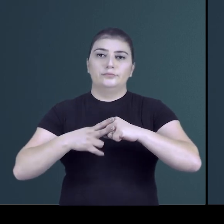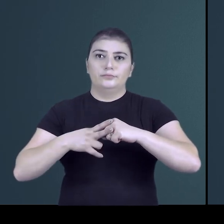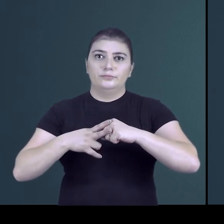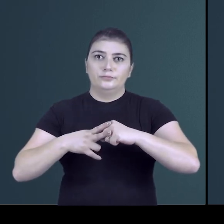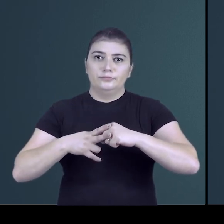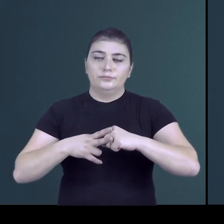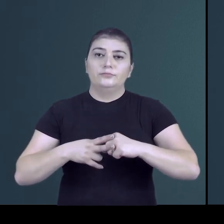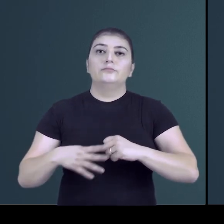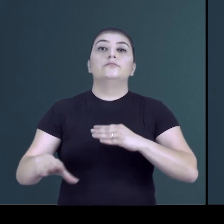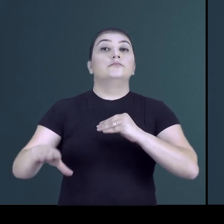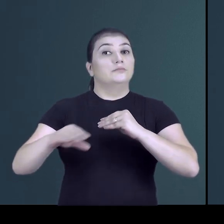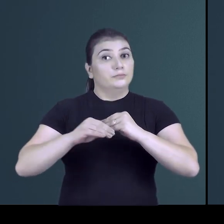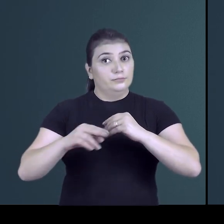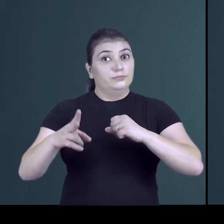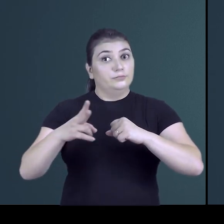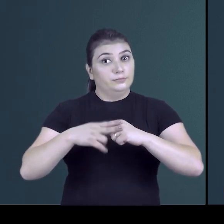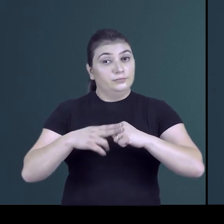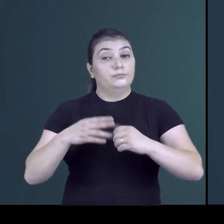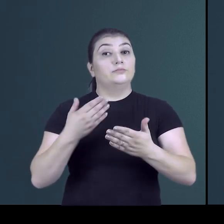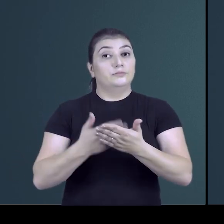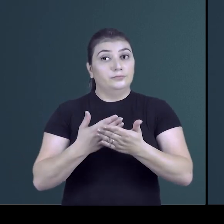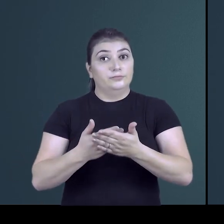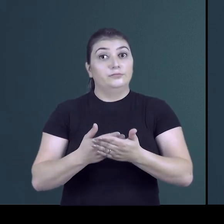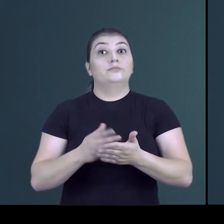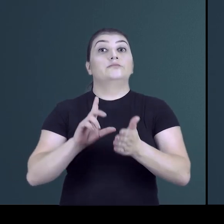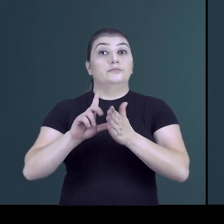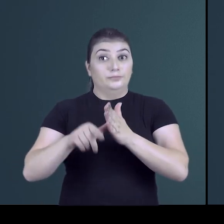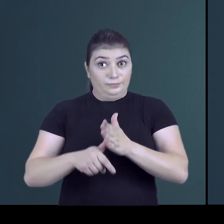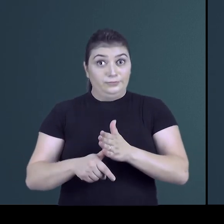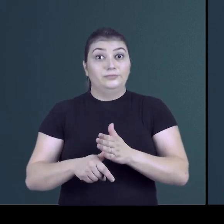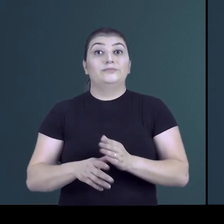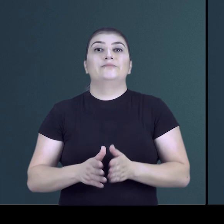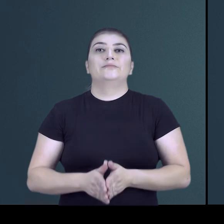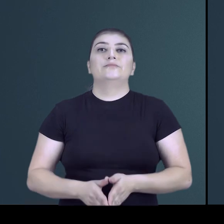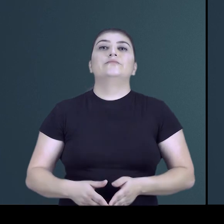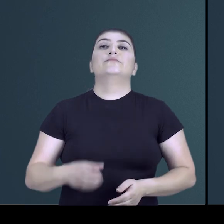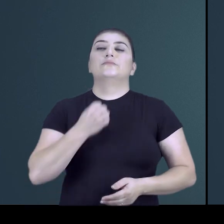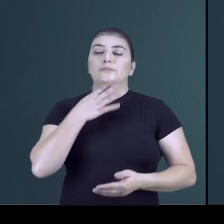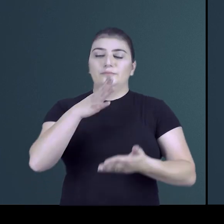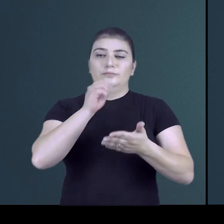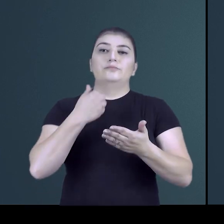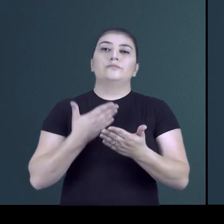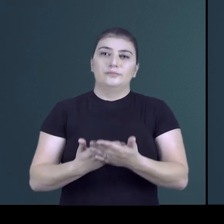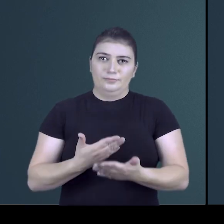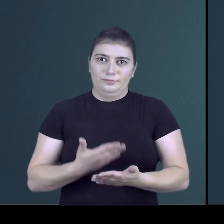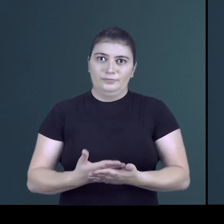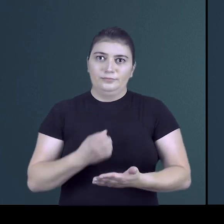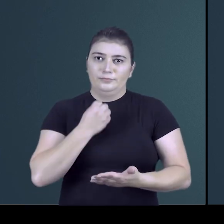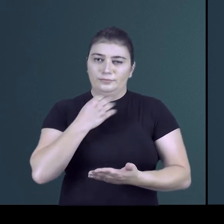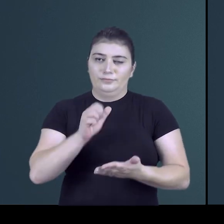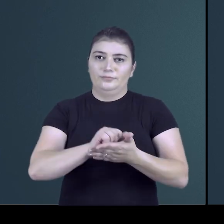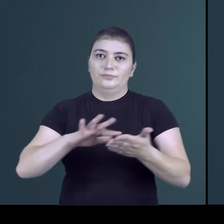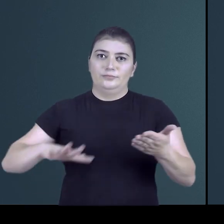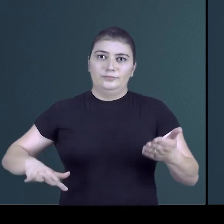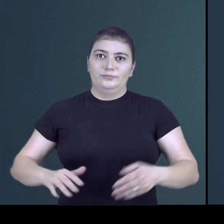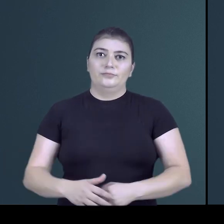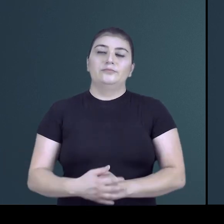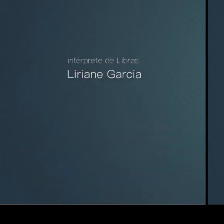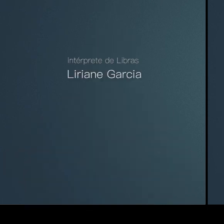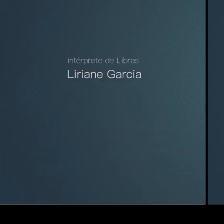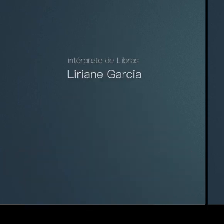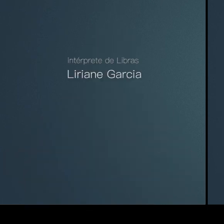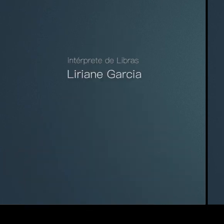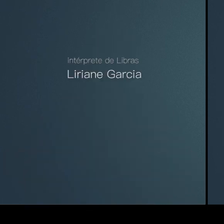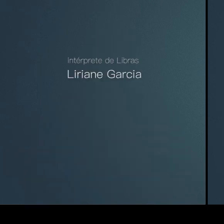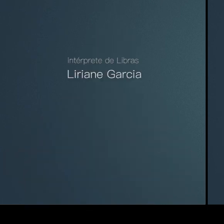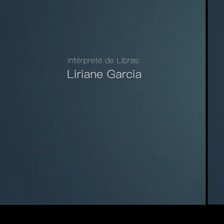Os complementos verbais vamos estudar nas próximas unidades. Bons estudos e bons exercícios!